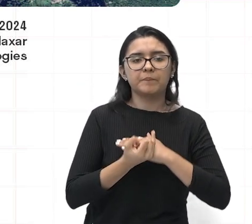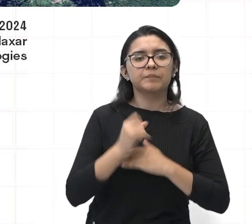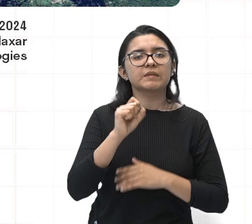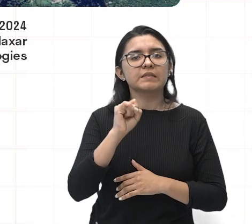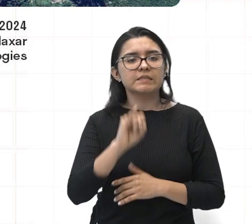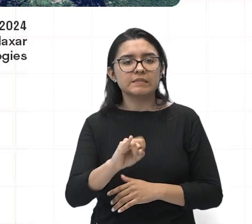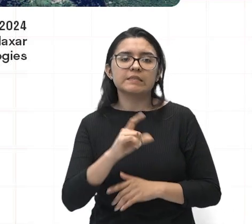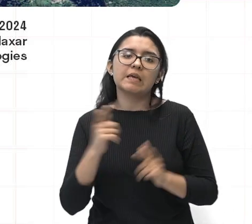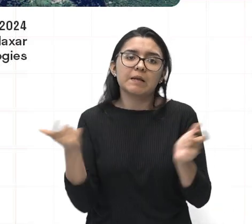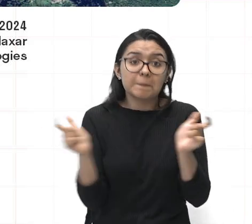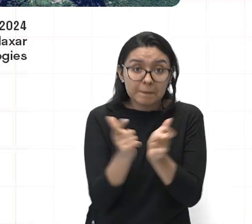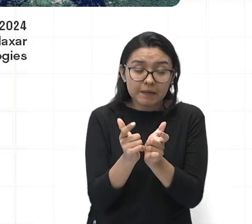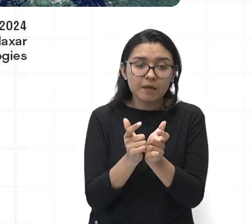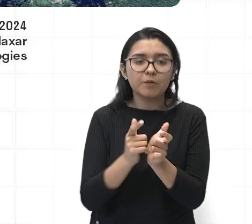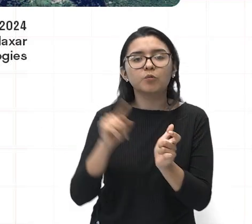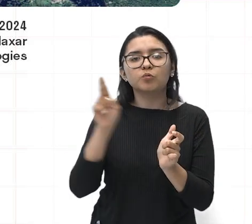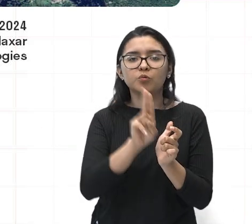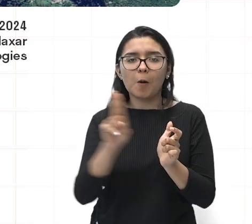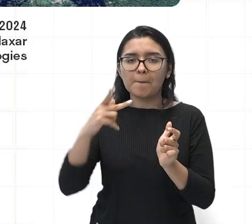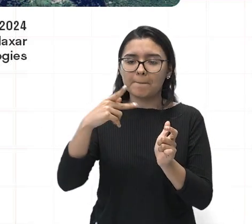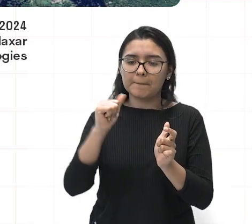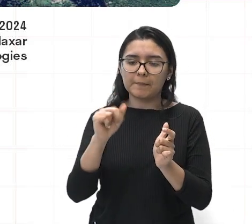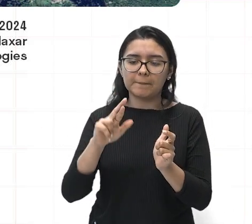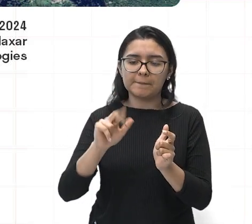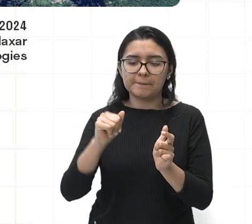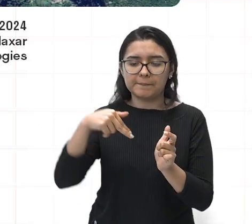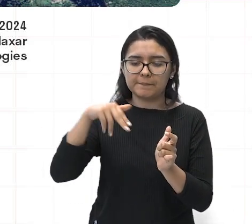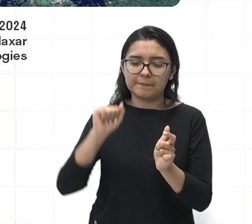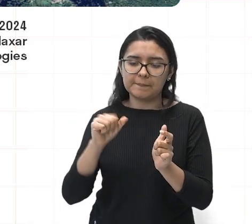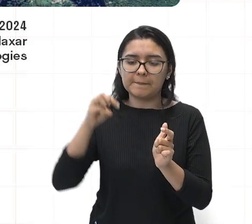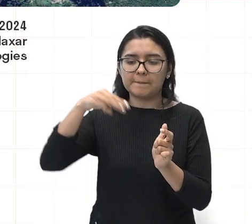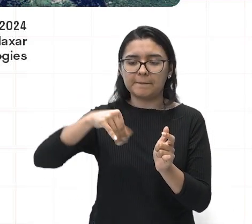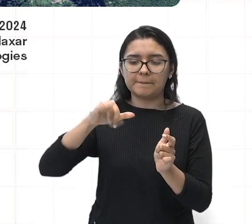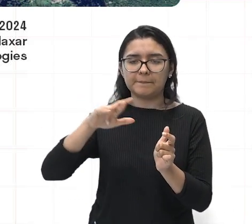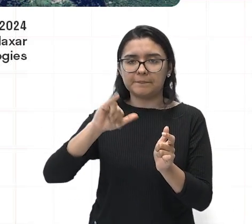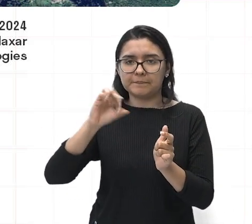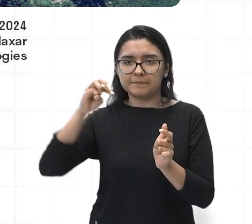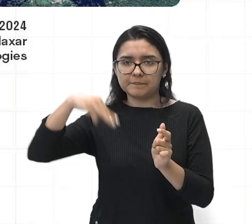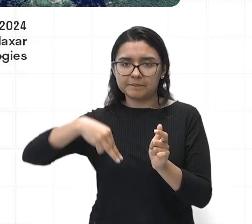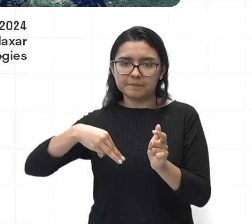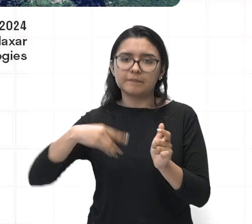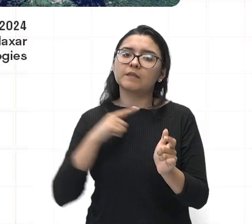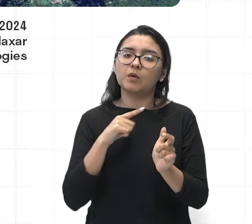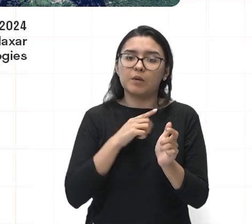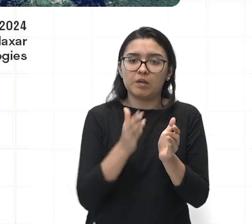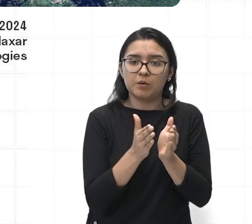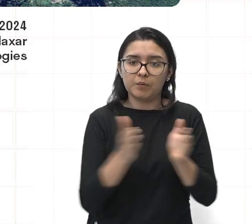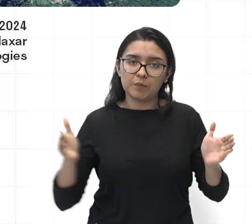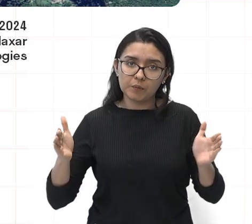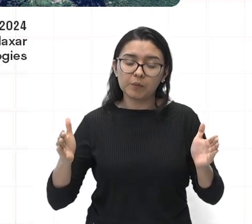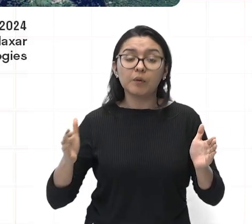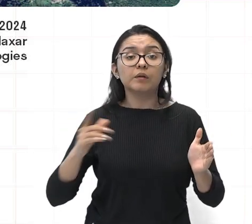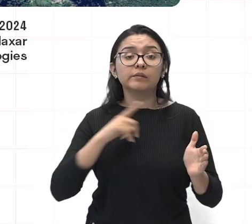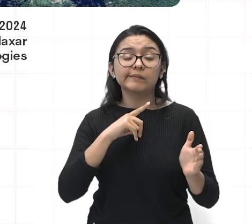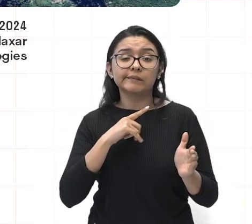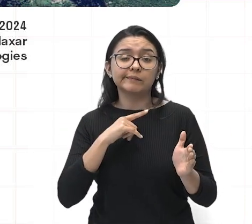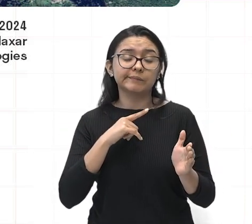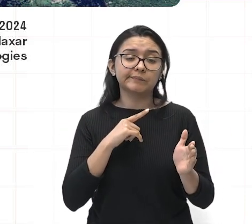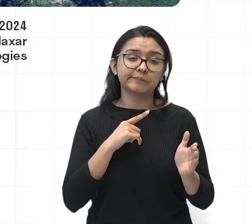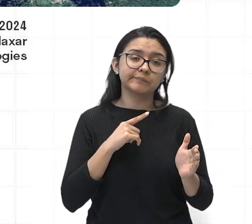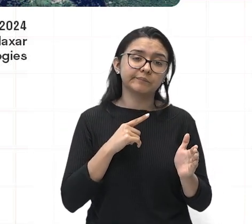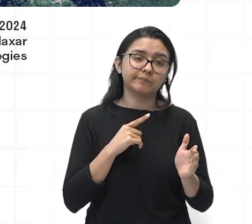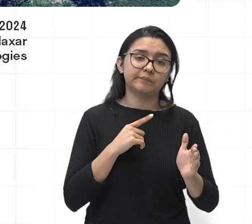de Paranamirim. Então os paranás geralmente eles são largos, né? Quando eles têm assim